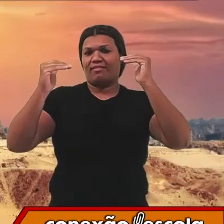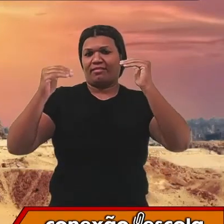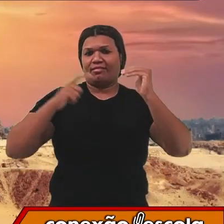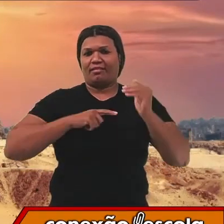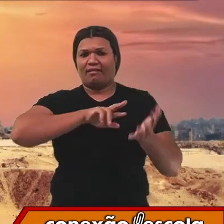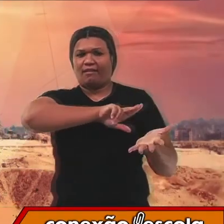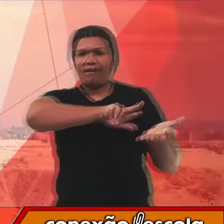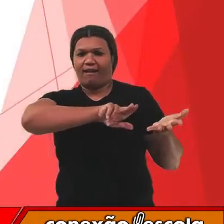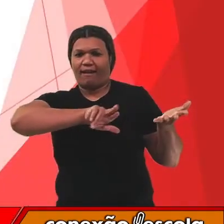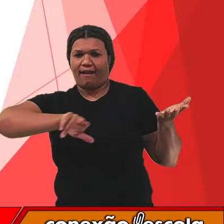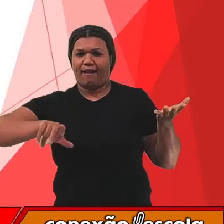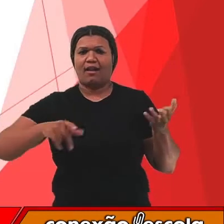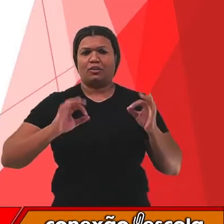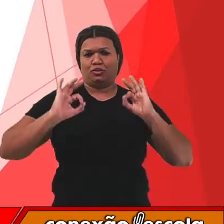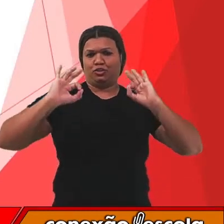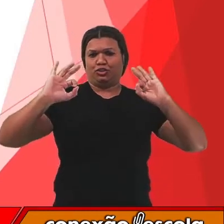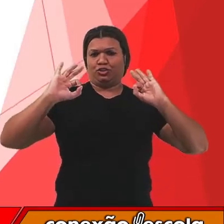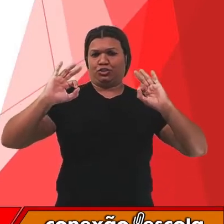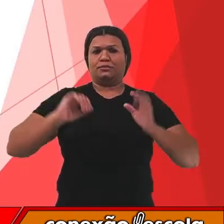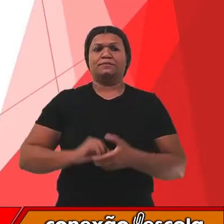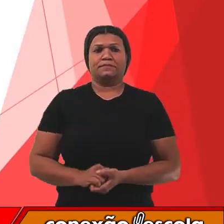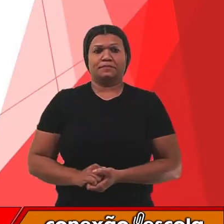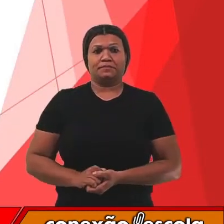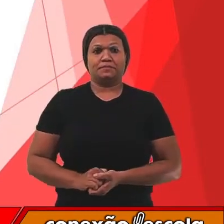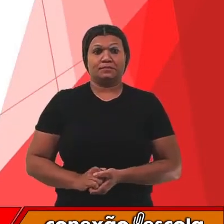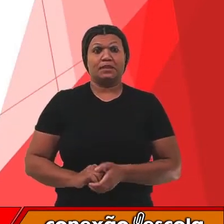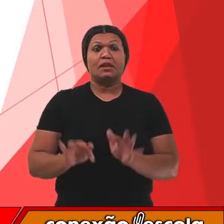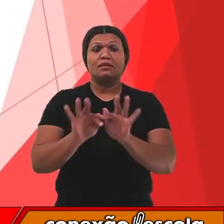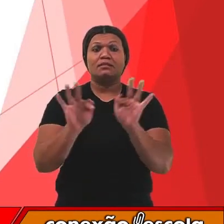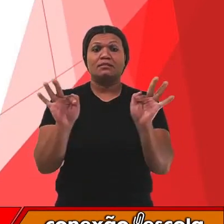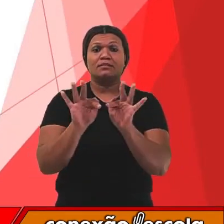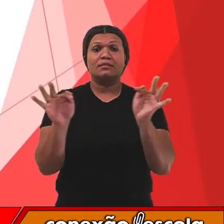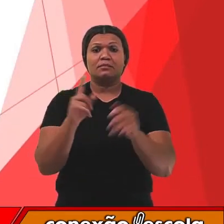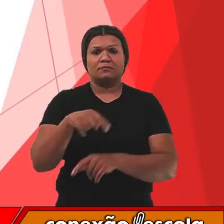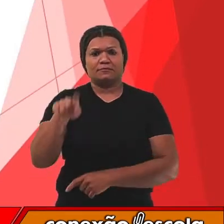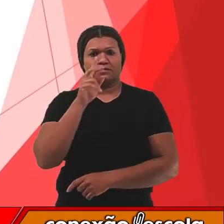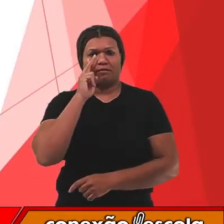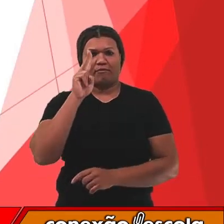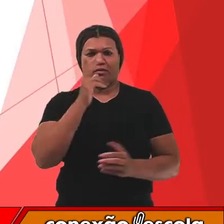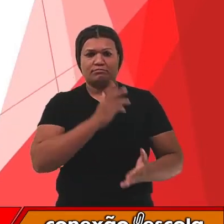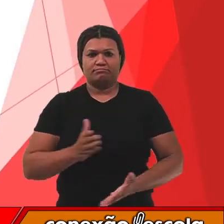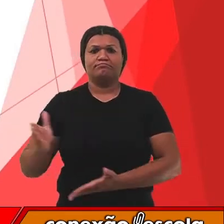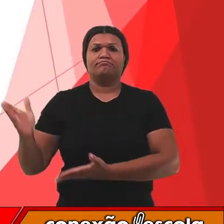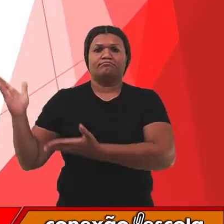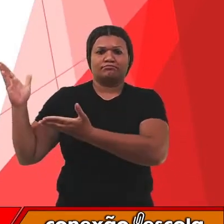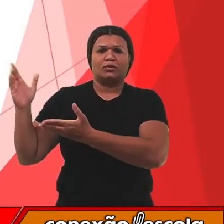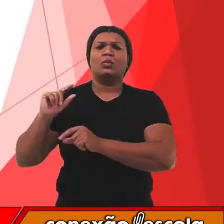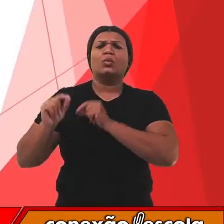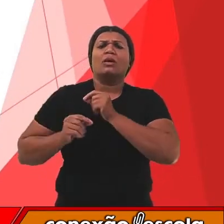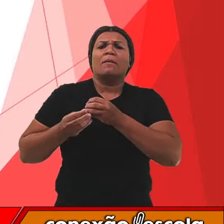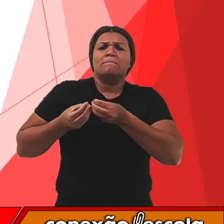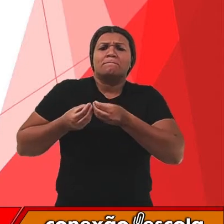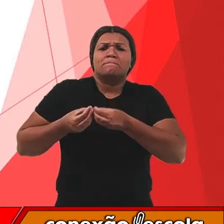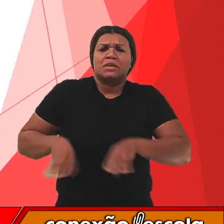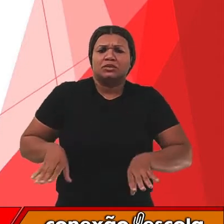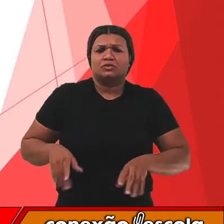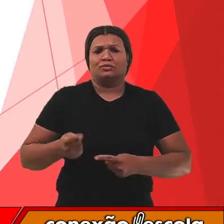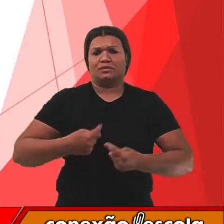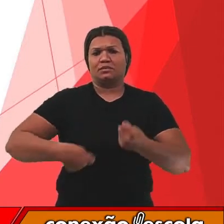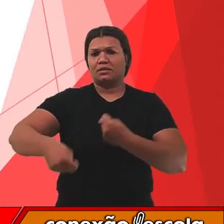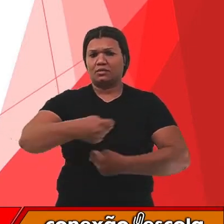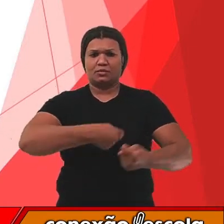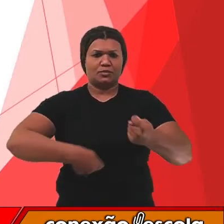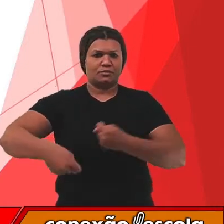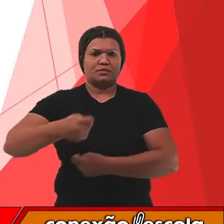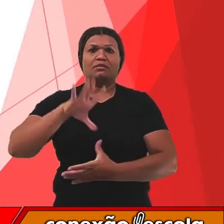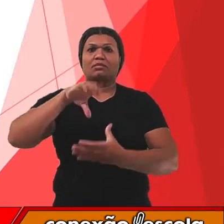Podemos exemplificar aqui para vocês a questão do déficit francês, ou seja, dos prejuízos econômicos